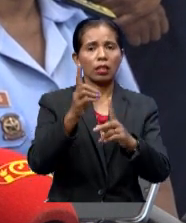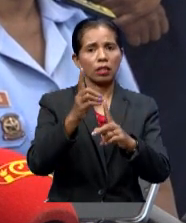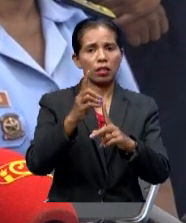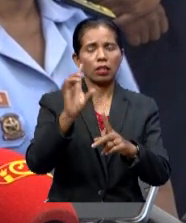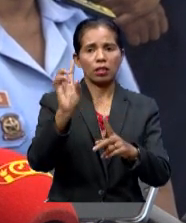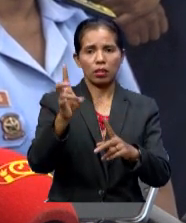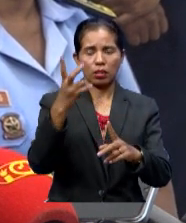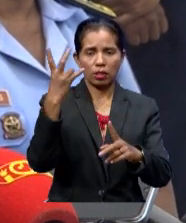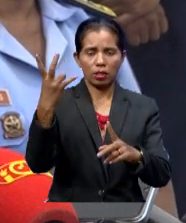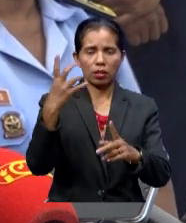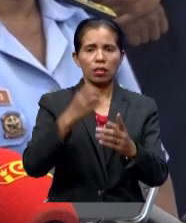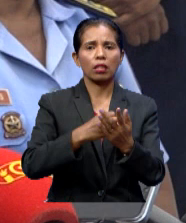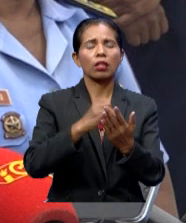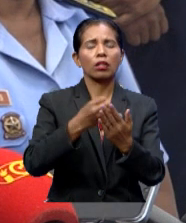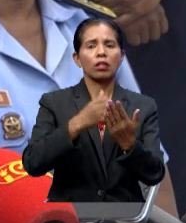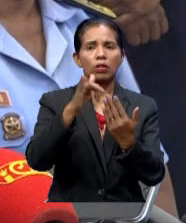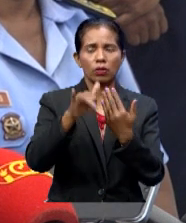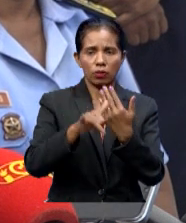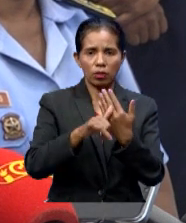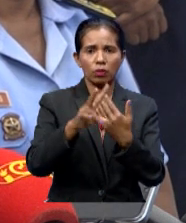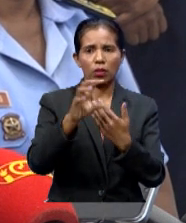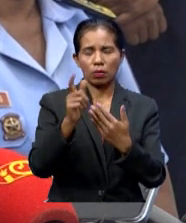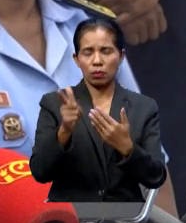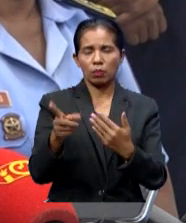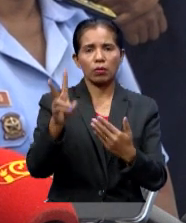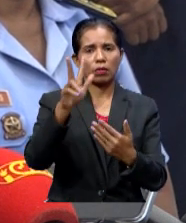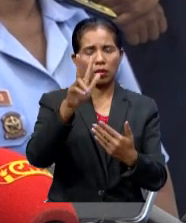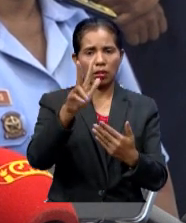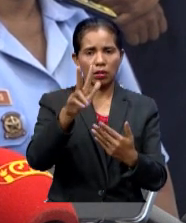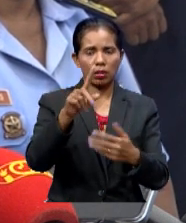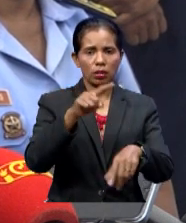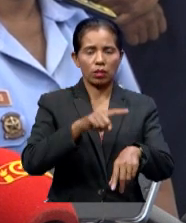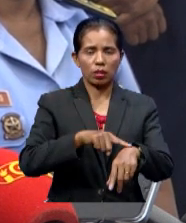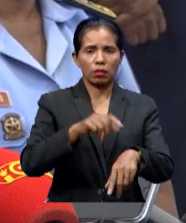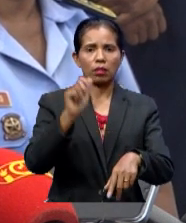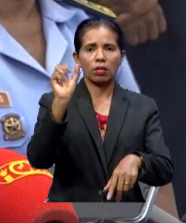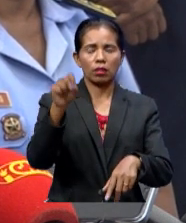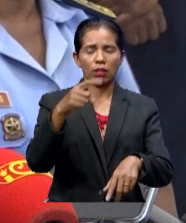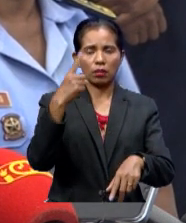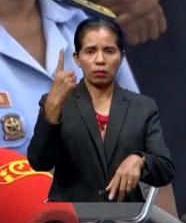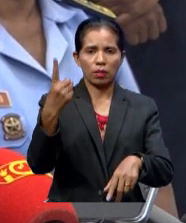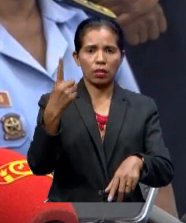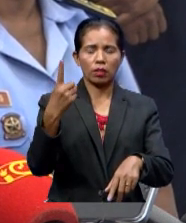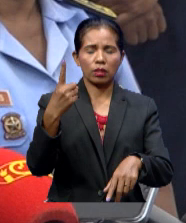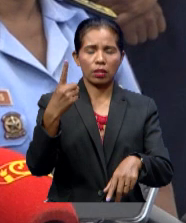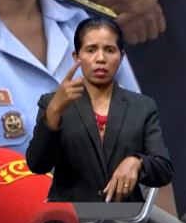17 de julho 2023 horas tuku sanulu resingida liu